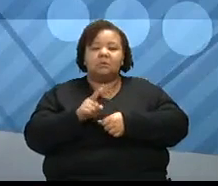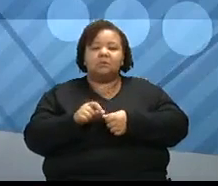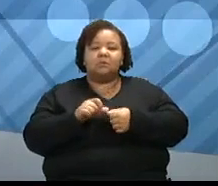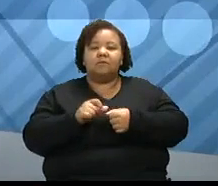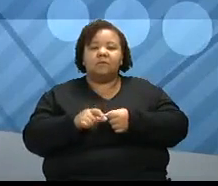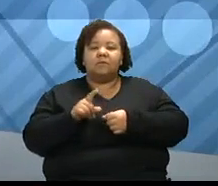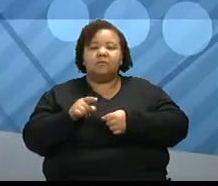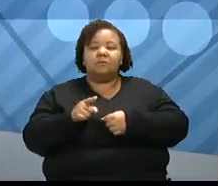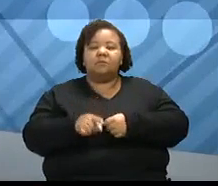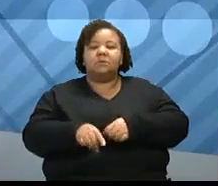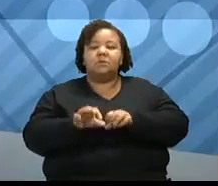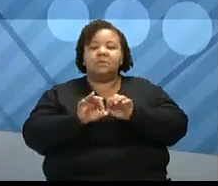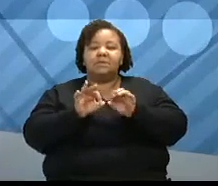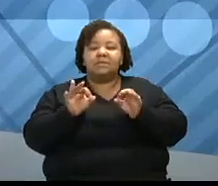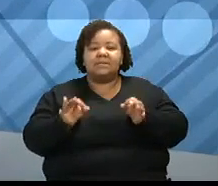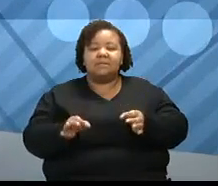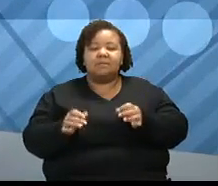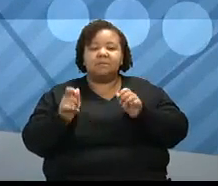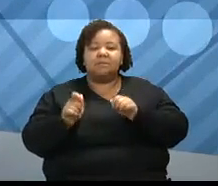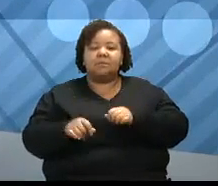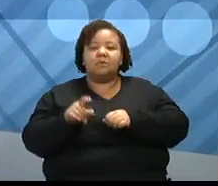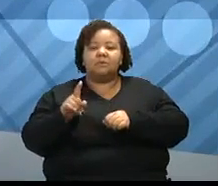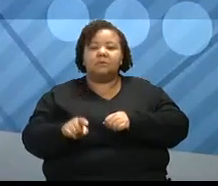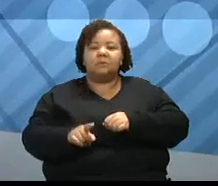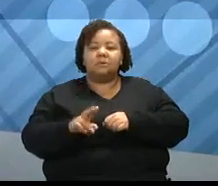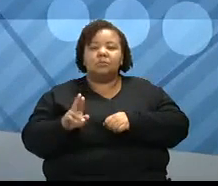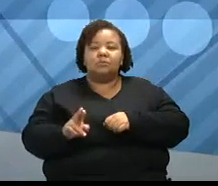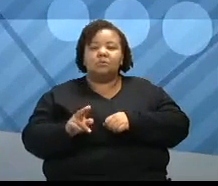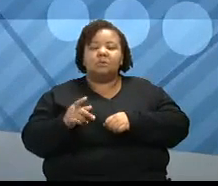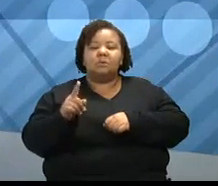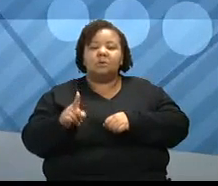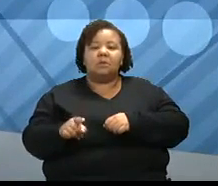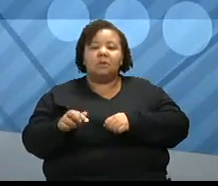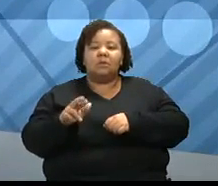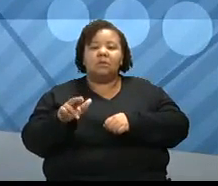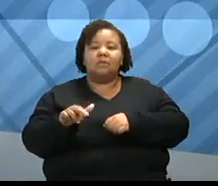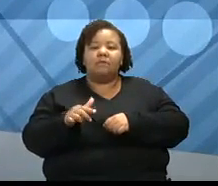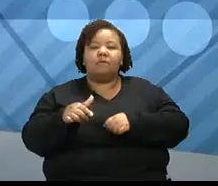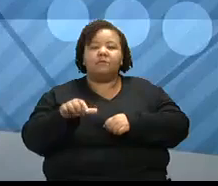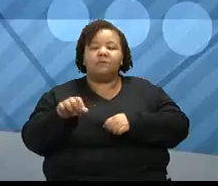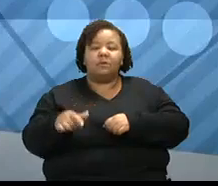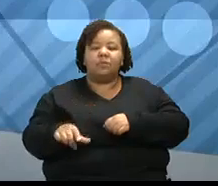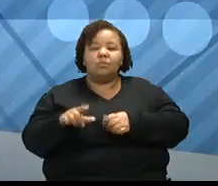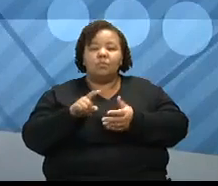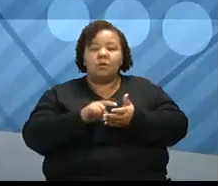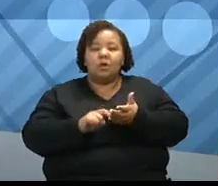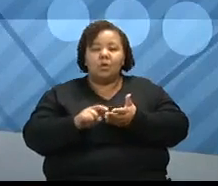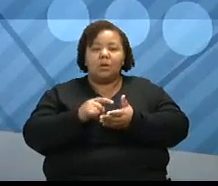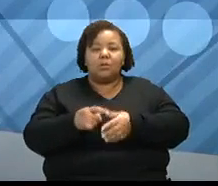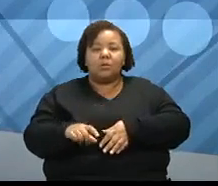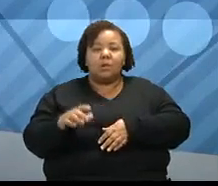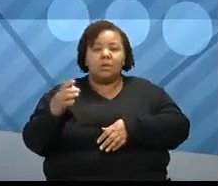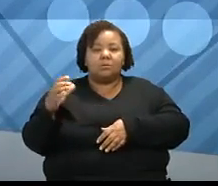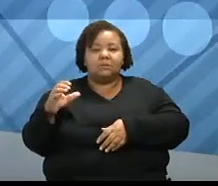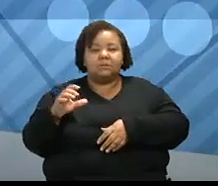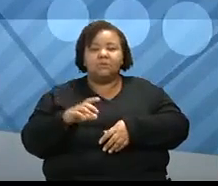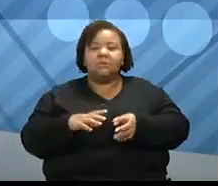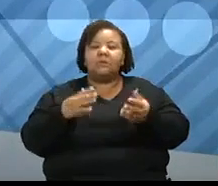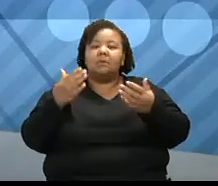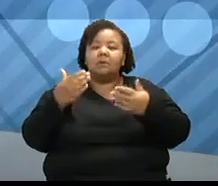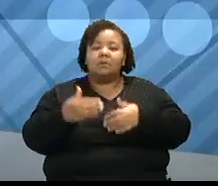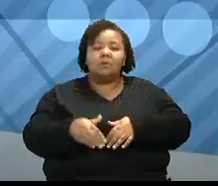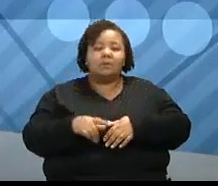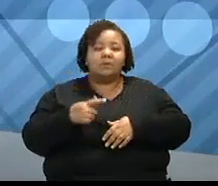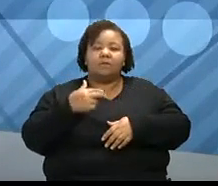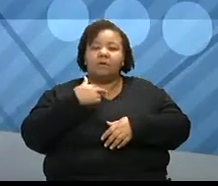são cálculos simples que podem ser empregados com as funções da calculadora científica. Então, durante as avaliações,